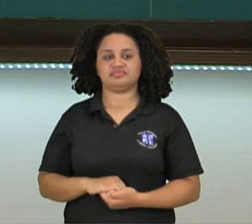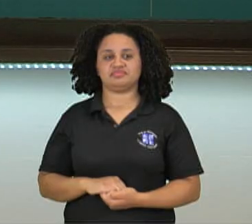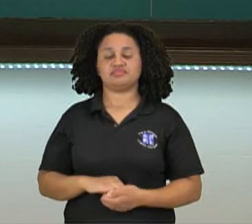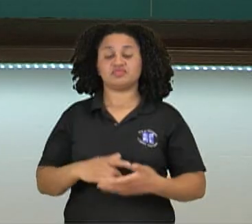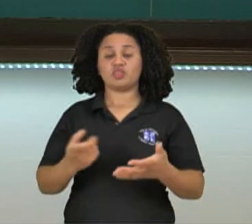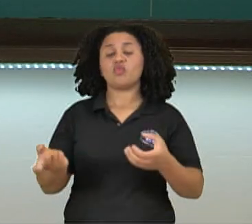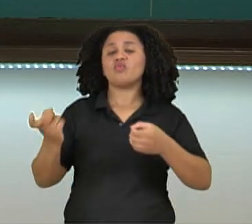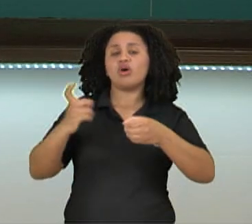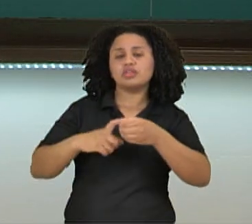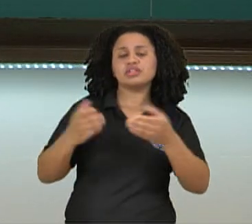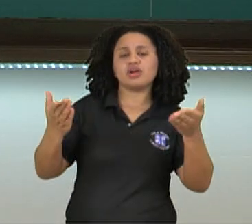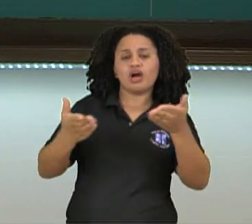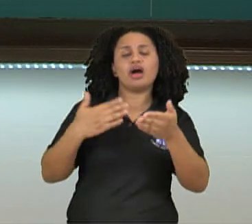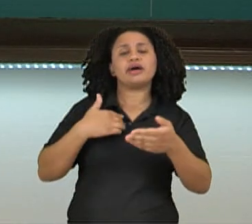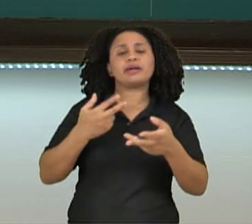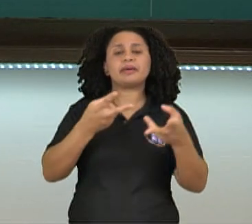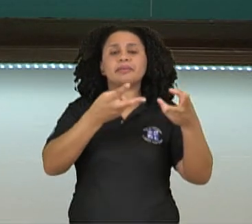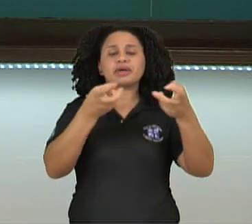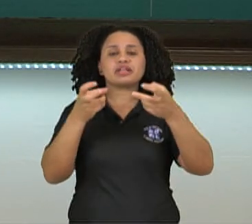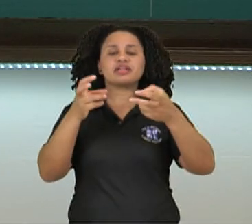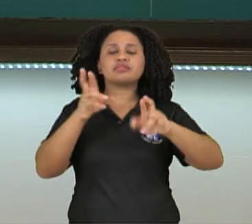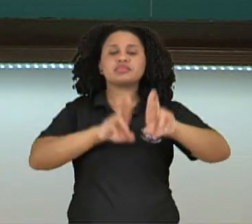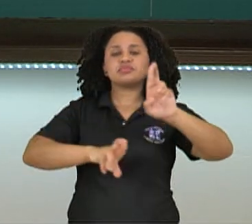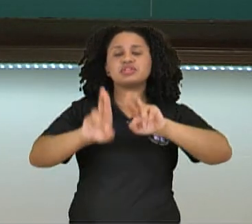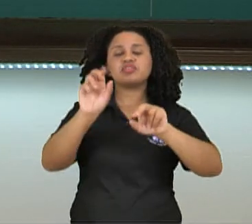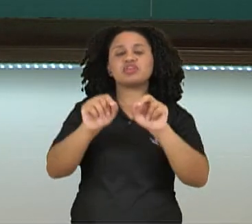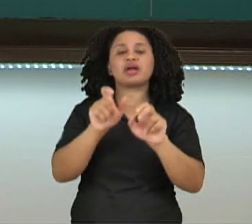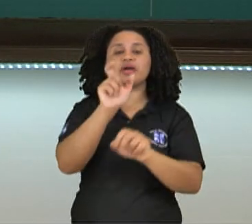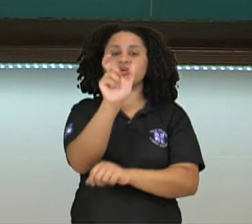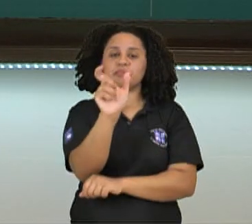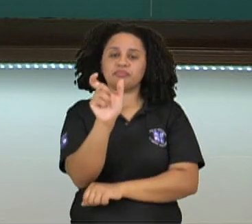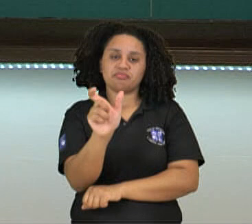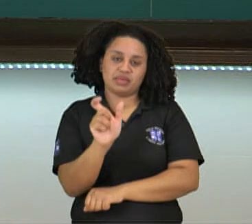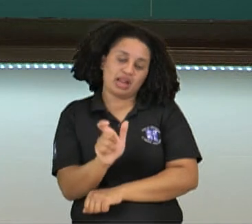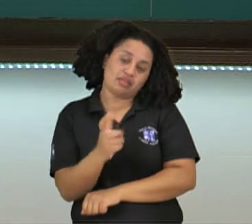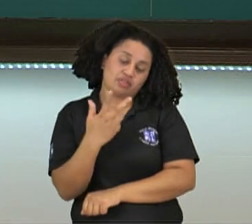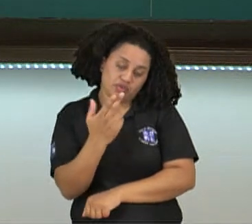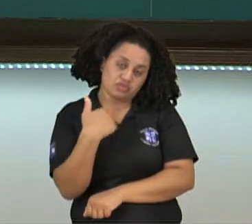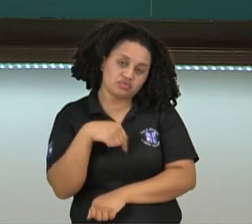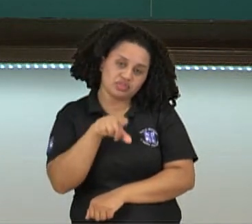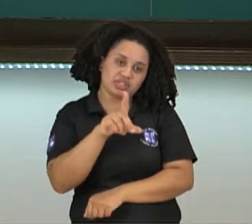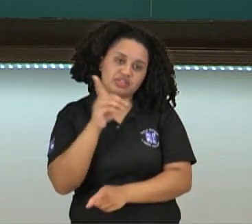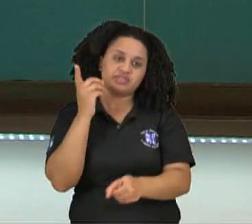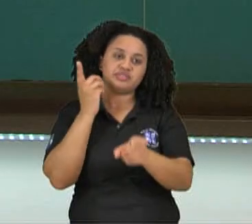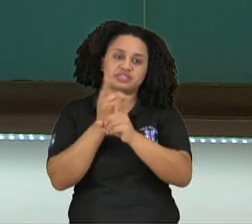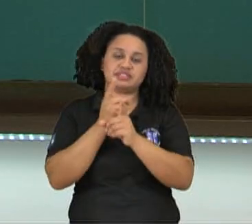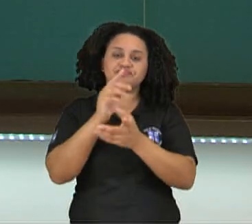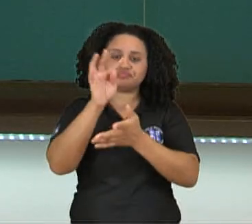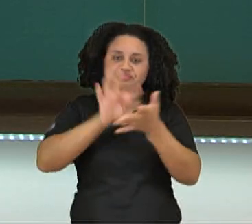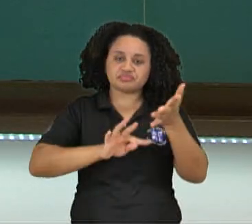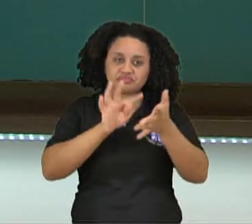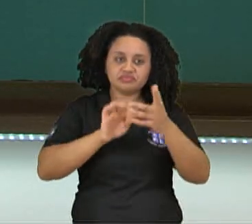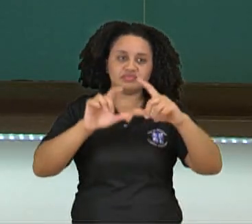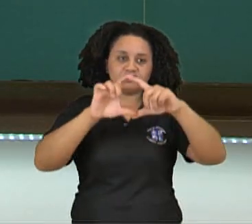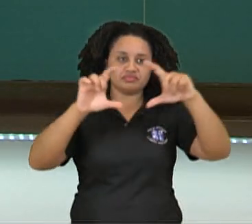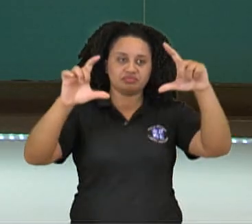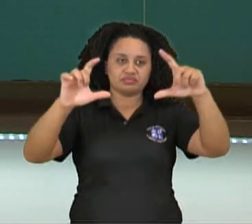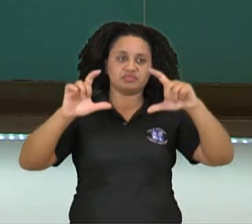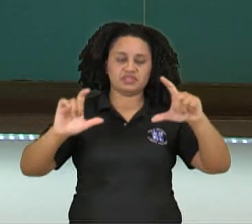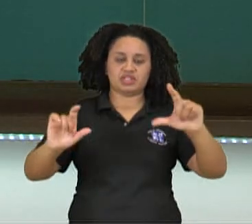Retornando então, pessoal, observe que as palavras, né, que vocês provavelmente localizaram aí nesse fragmento de